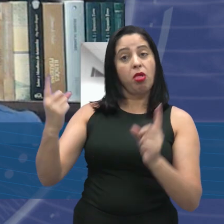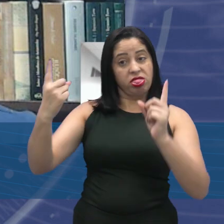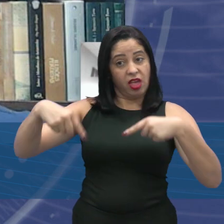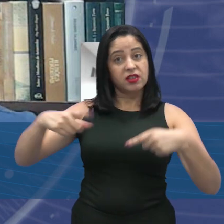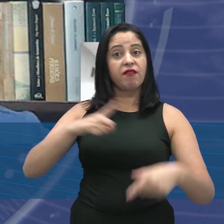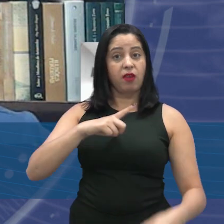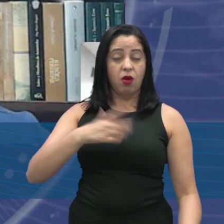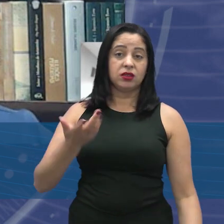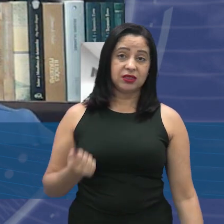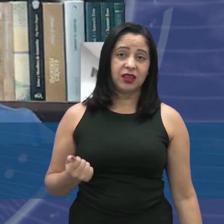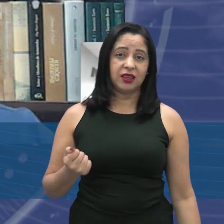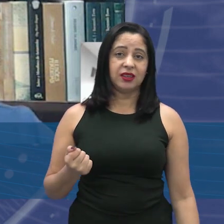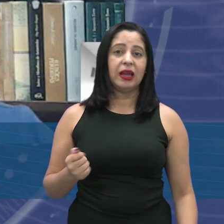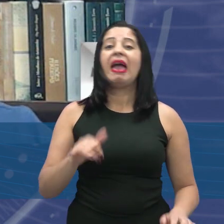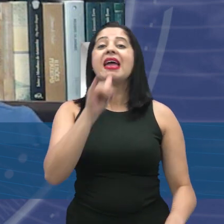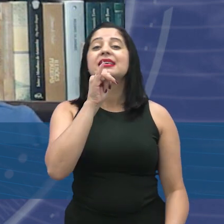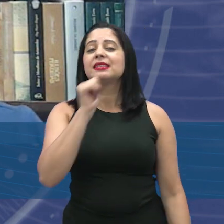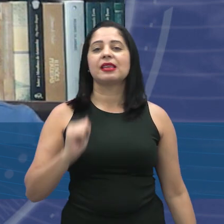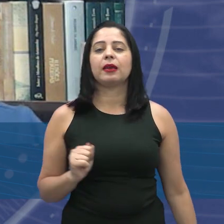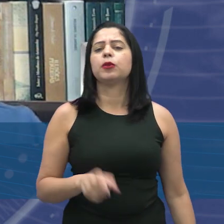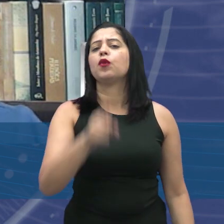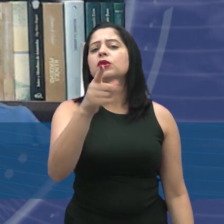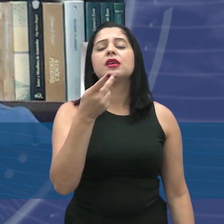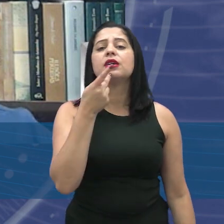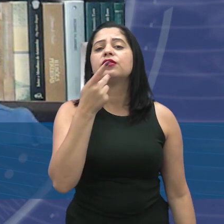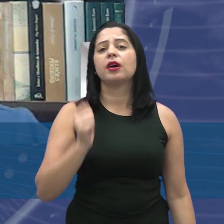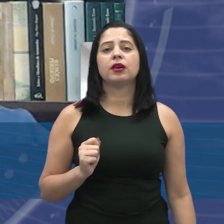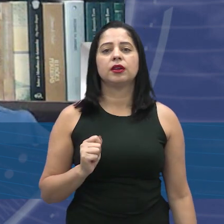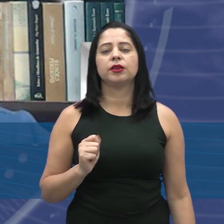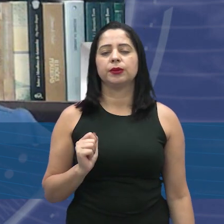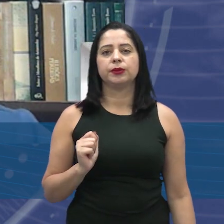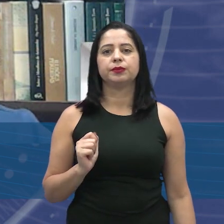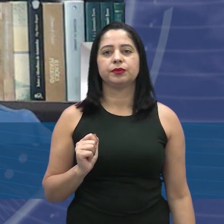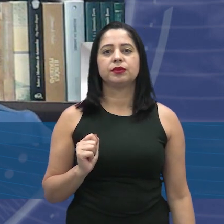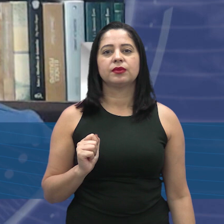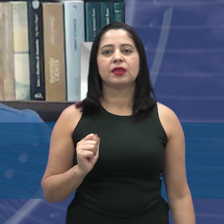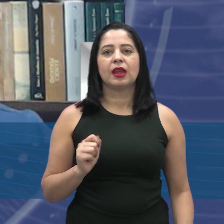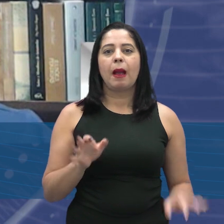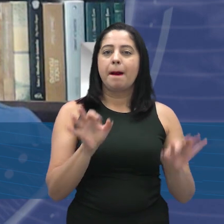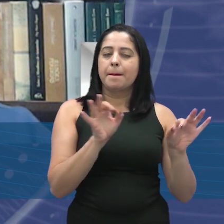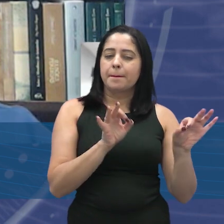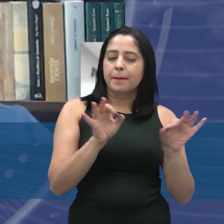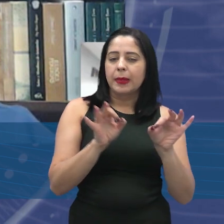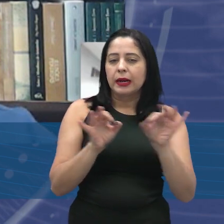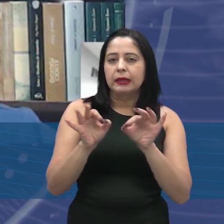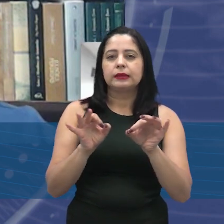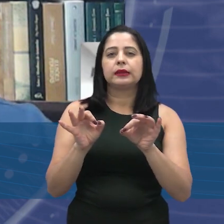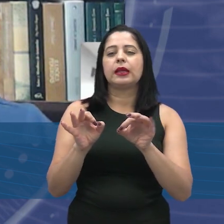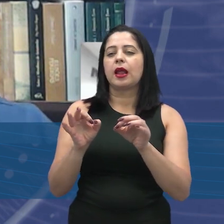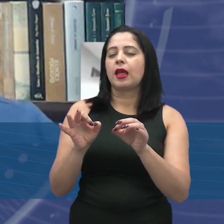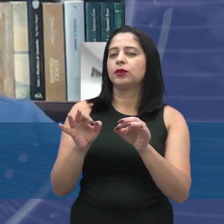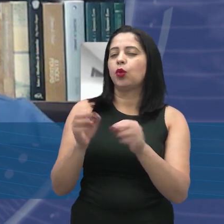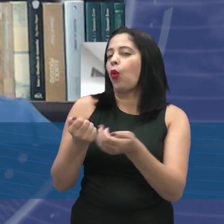maneira equivocada. Então, por exemplo, nessa questão que você levantou, entre o planejamento de uma casa,